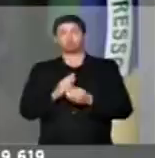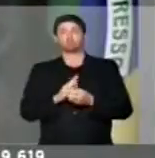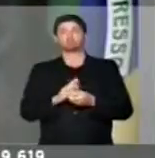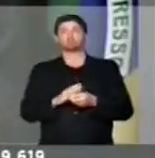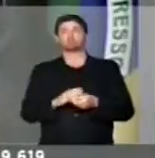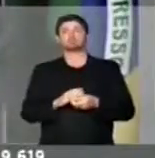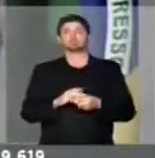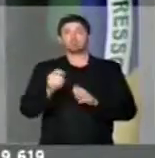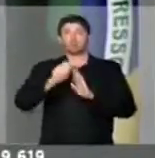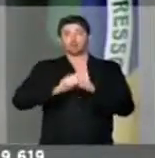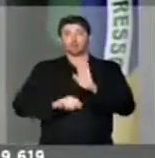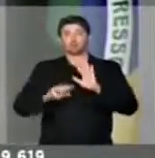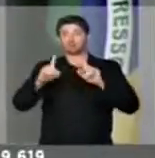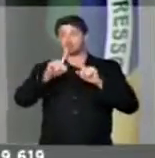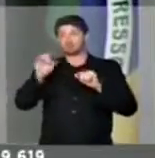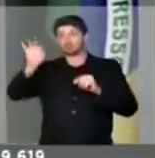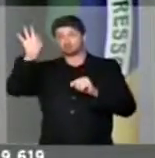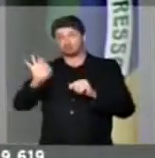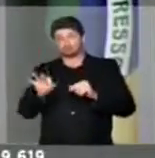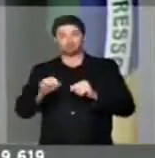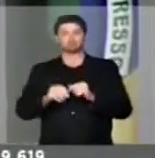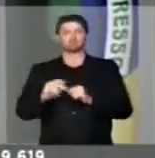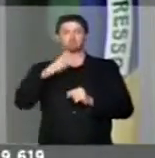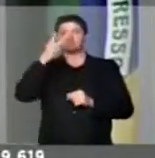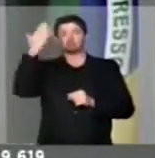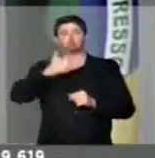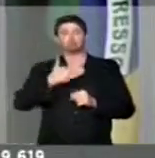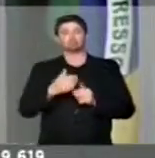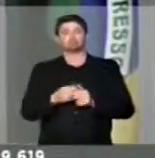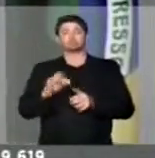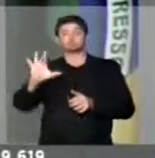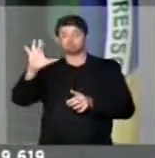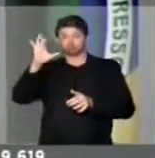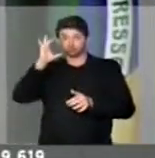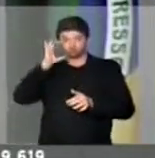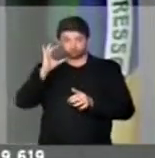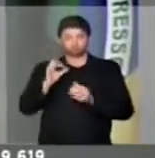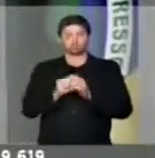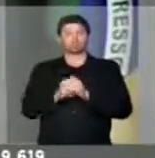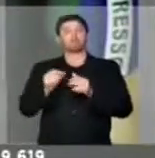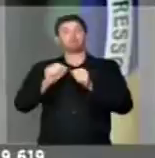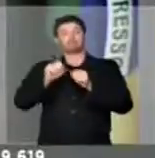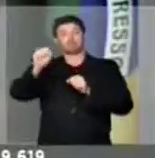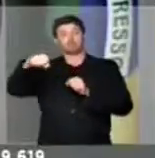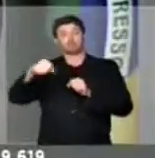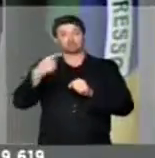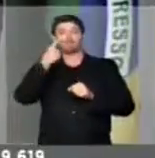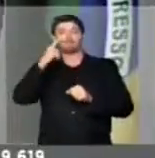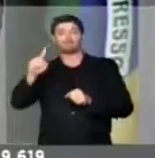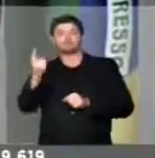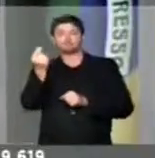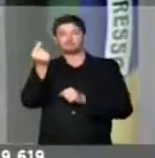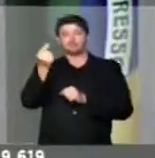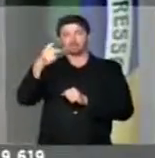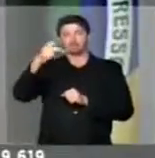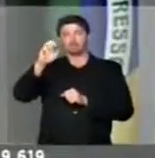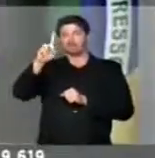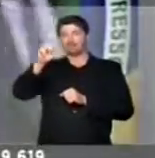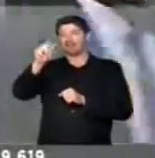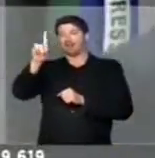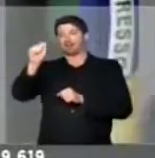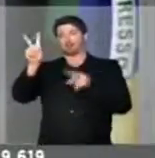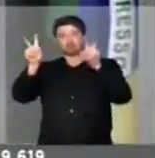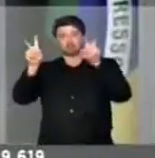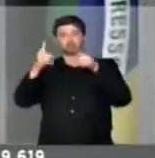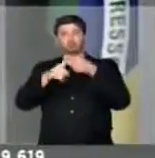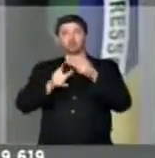em parecer unânime, afirmou que Dilma Rousseff cometeu as pedaladas fiscais ao